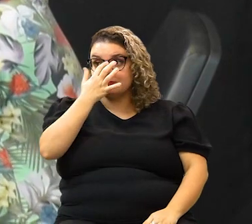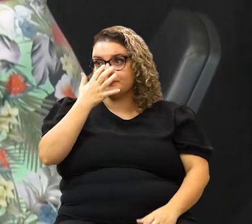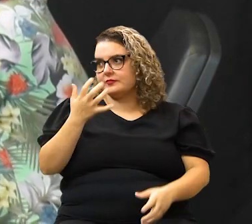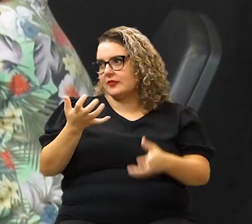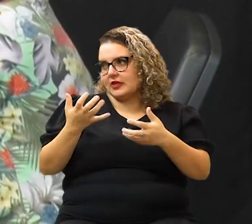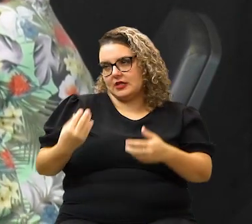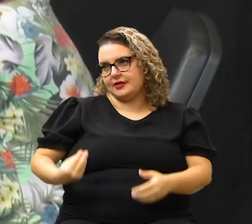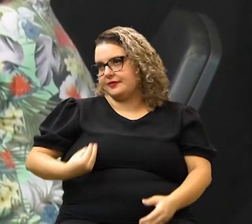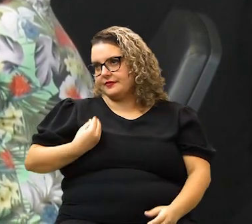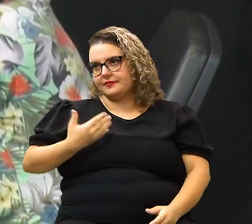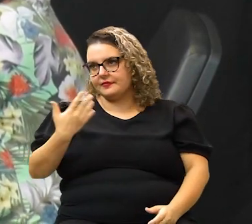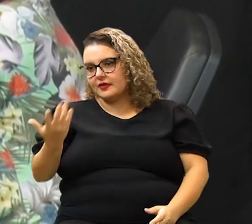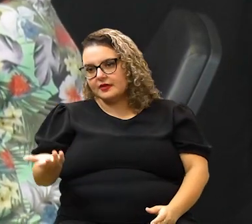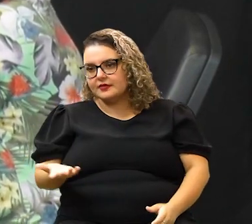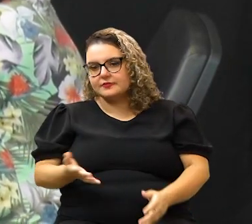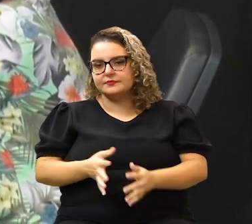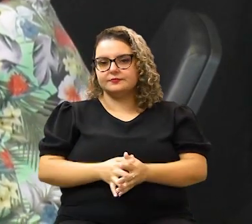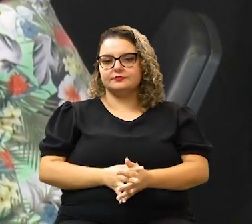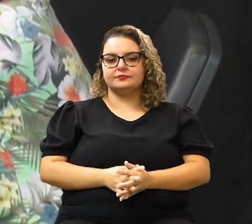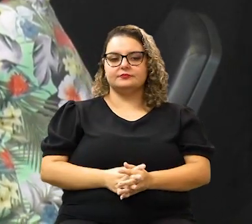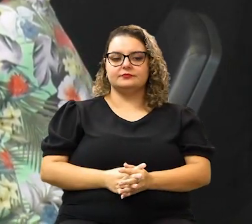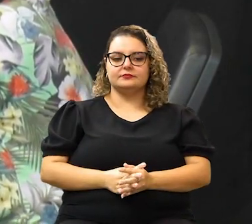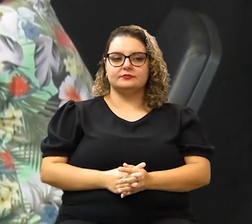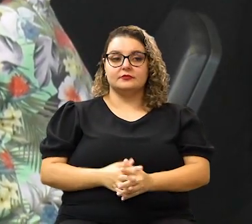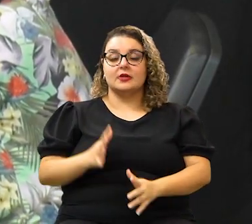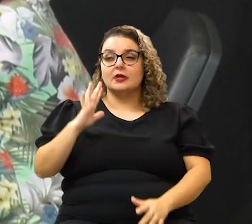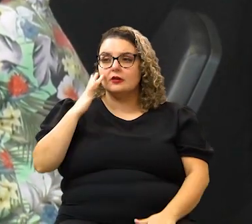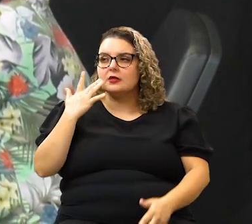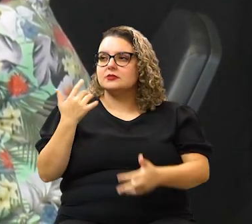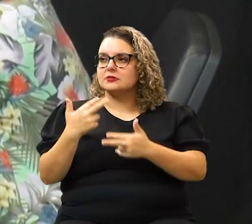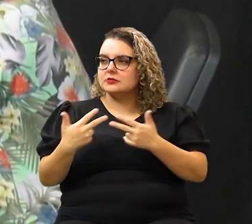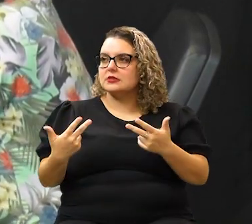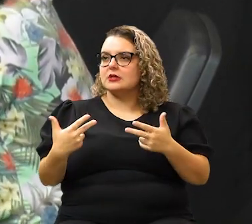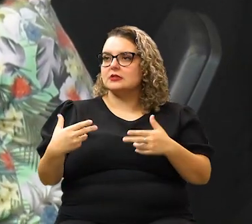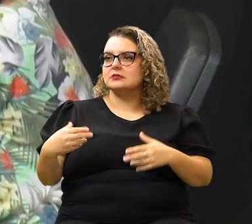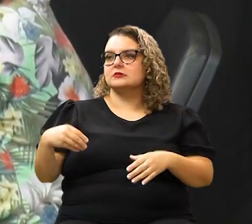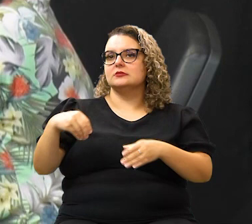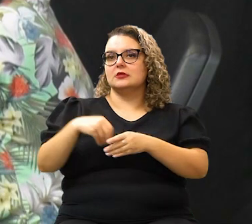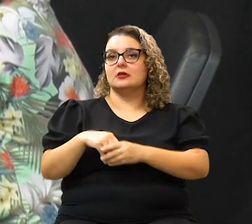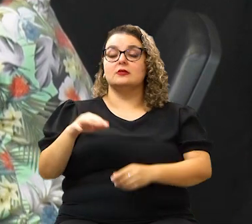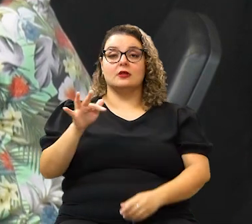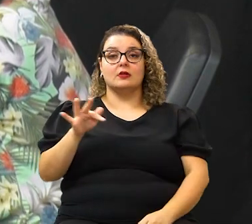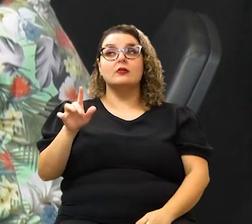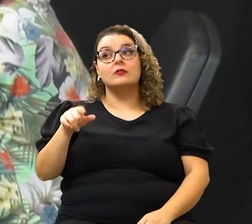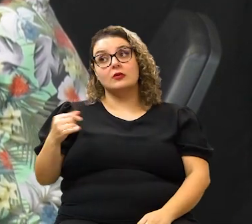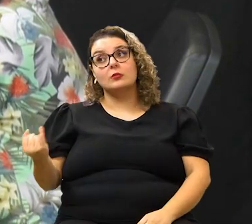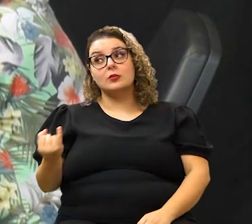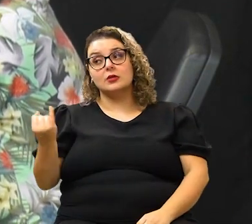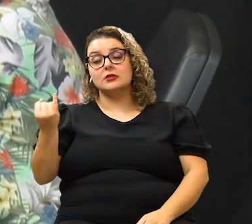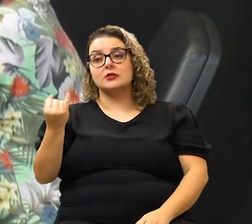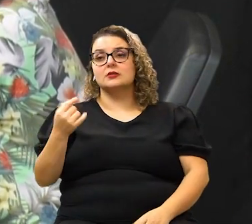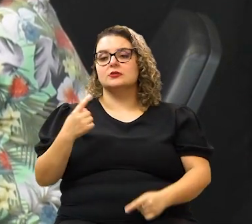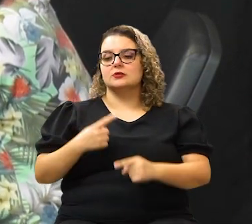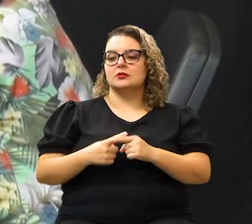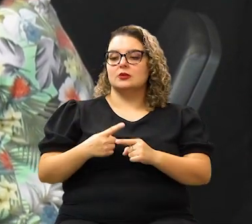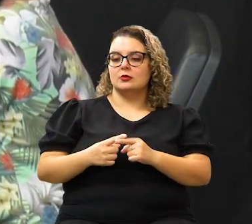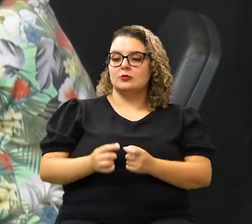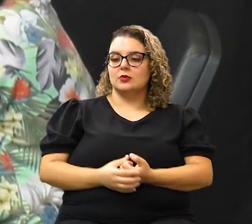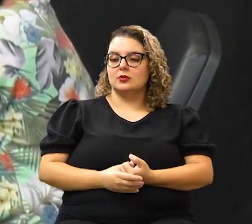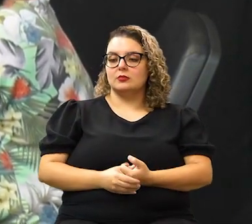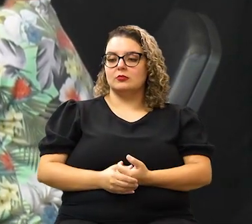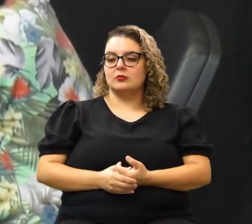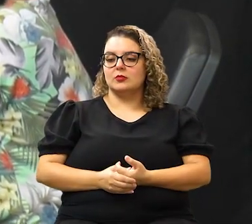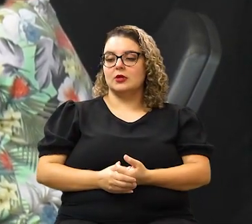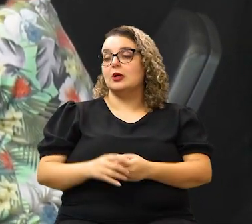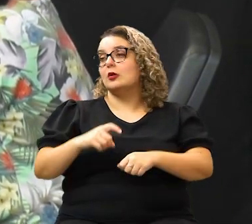vivenciar. E acho que essa coisa de estar na faculdade foi muito importante, assim, porque era um momento também,